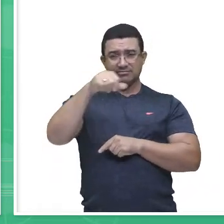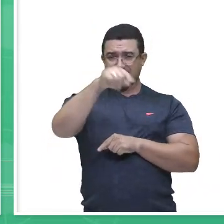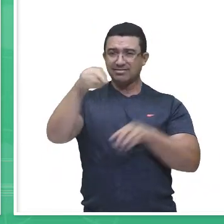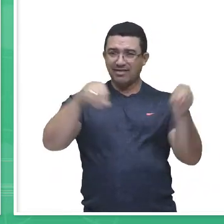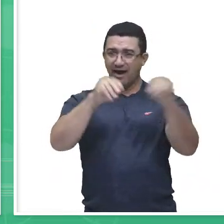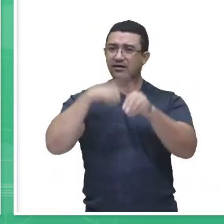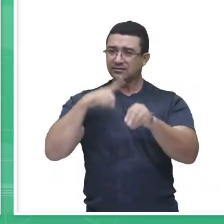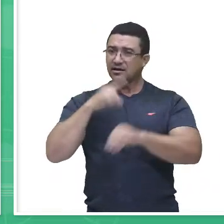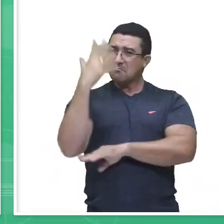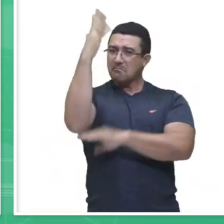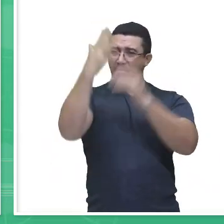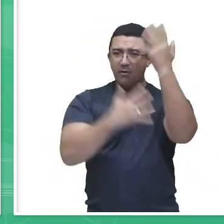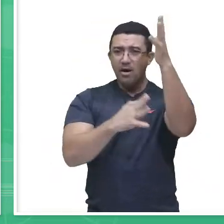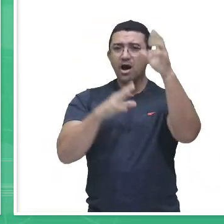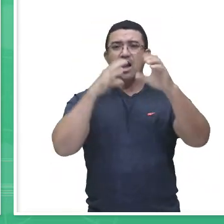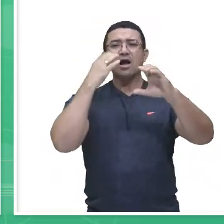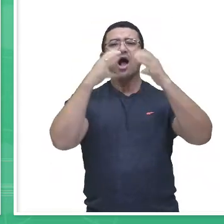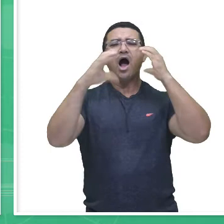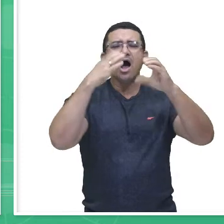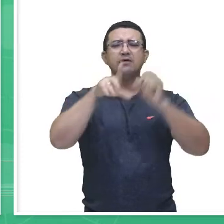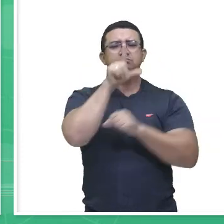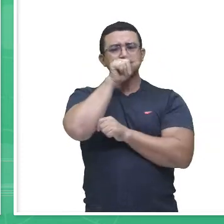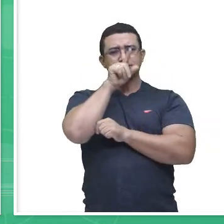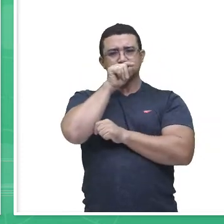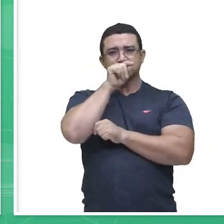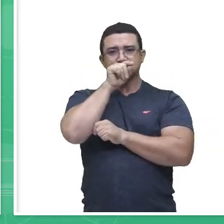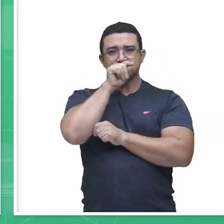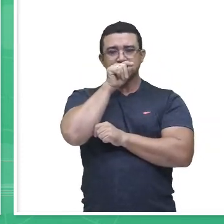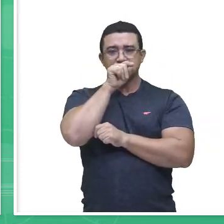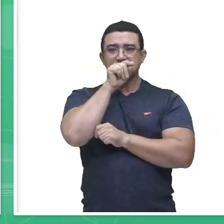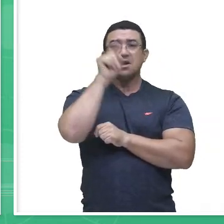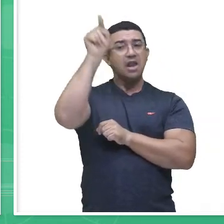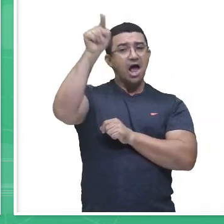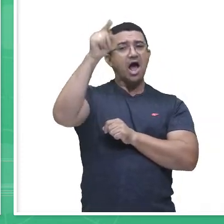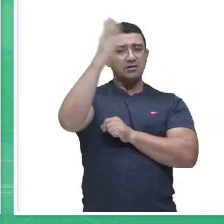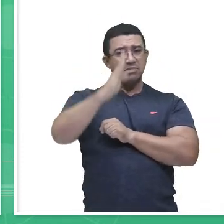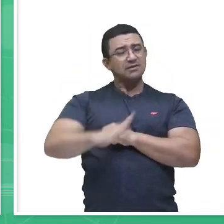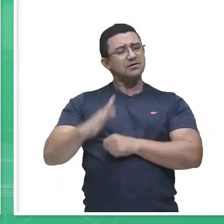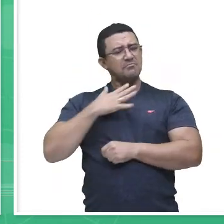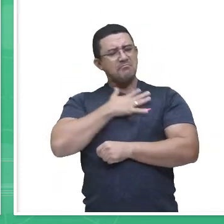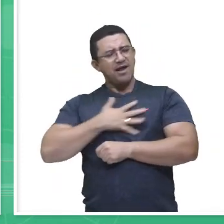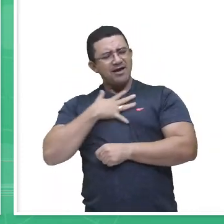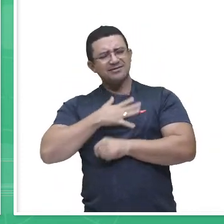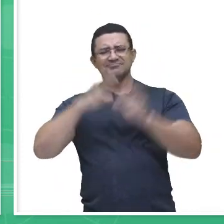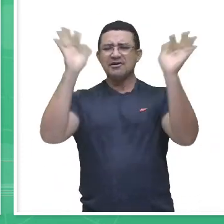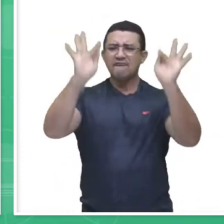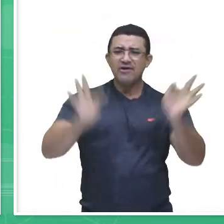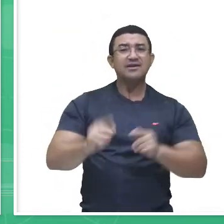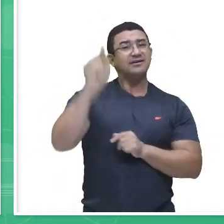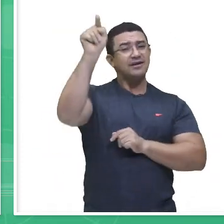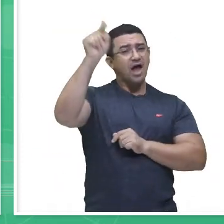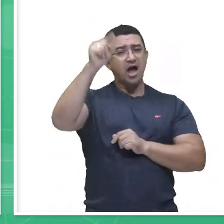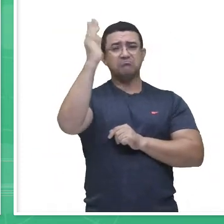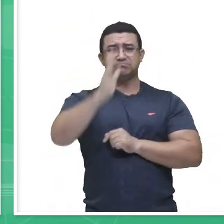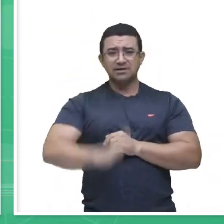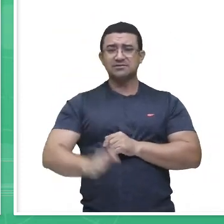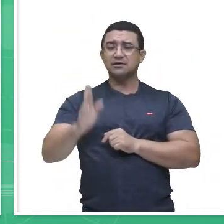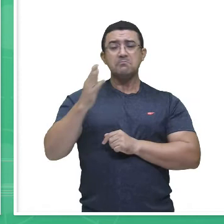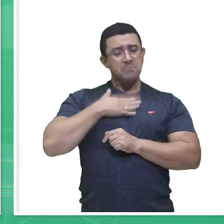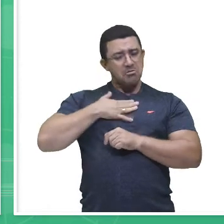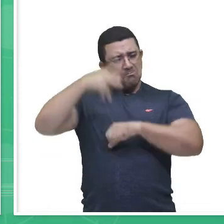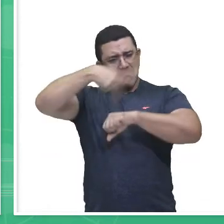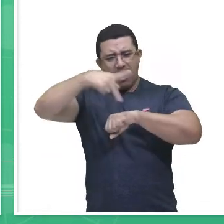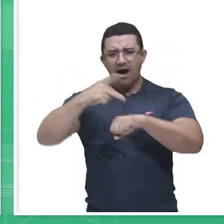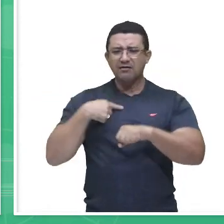canto sabiá. Olha aí, pessoal, mais prazer eu encontro eu lá. Olha só, eu sou feliz lá, eu sou feliz no meu